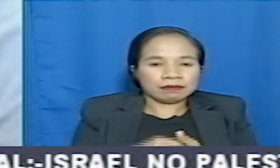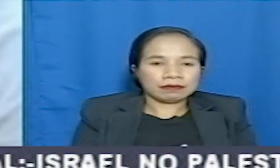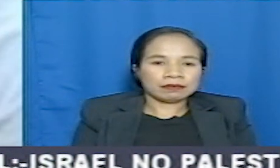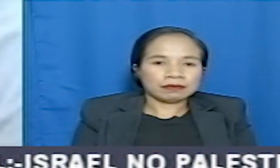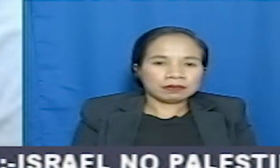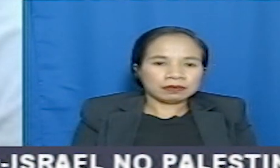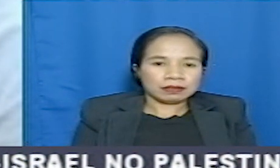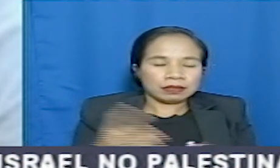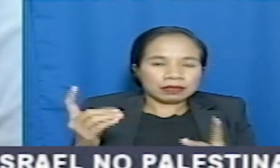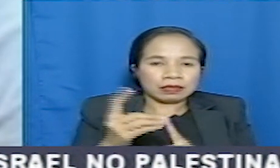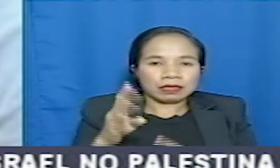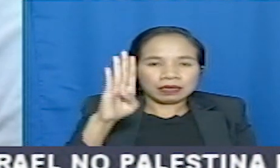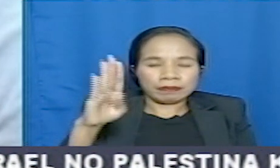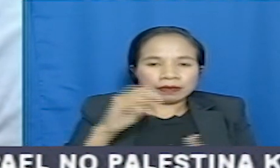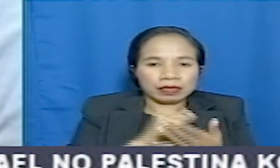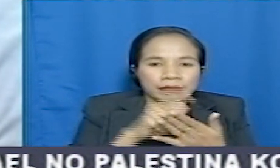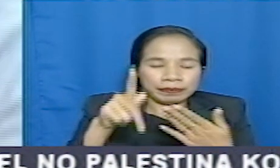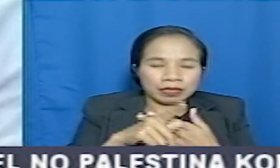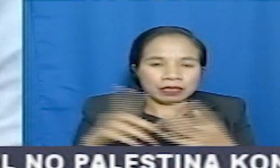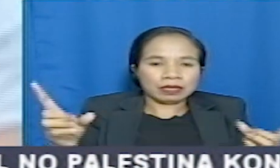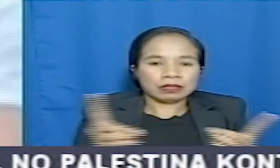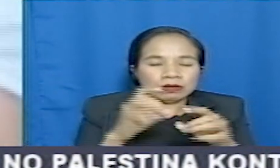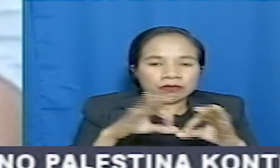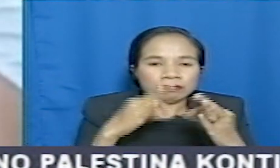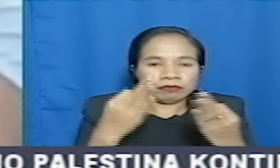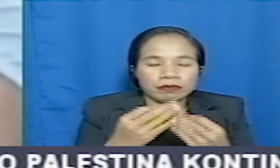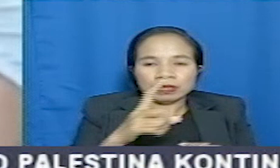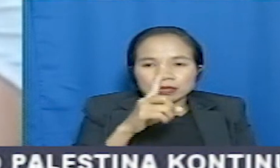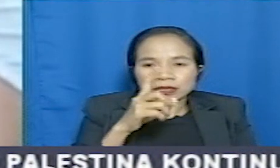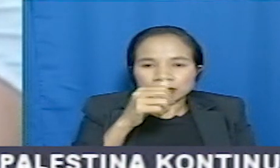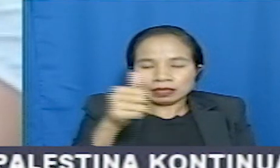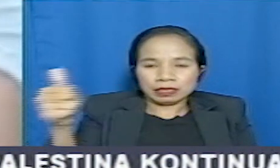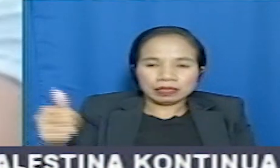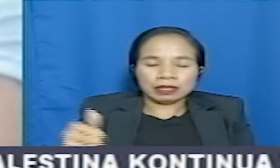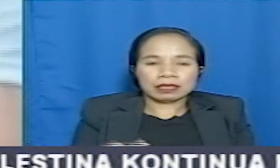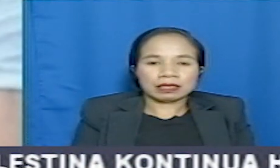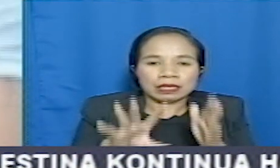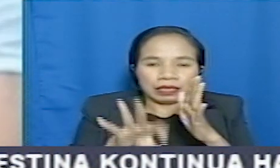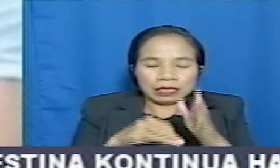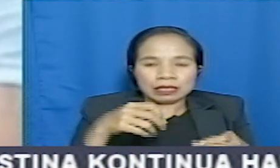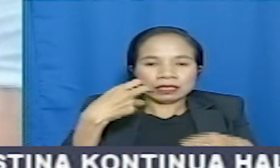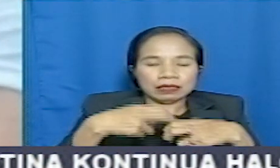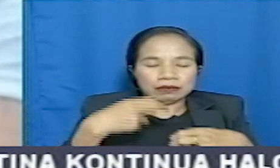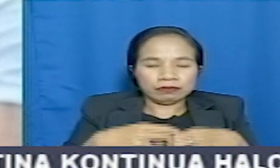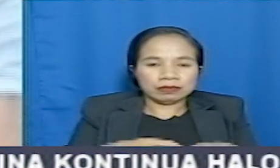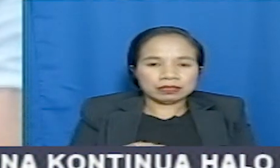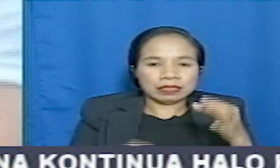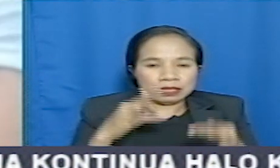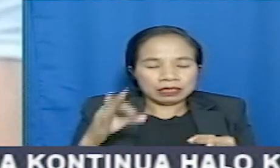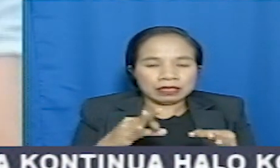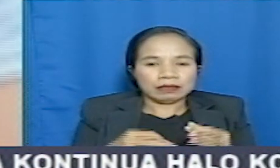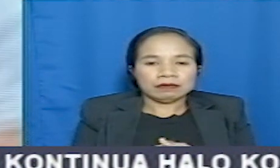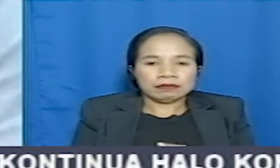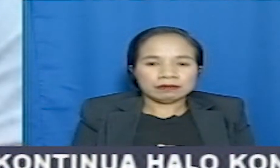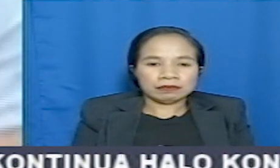dia 4 acontecimento cada família e daí dak etan sofrimento carikika bot mes